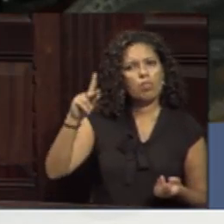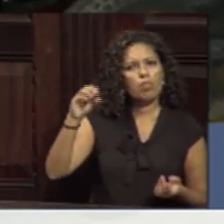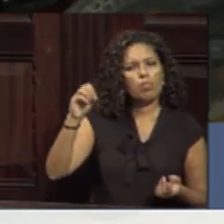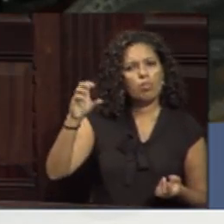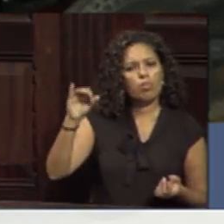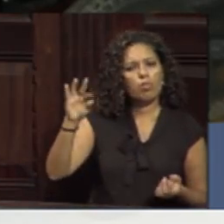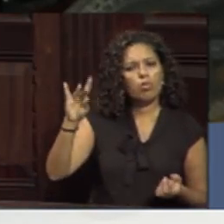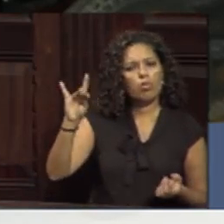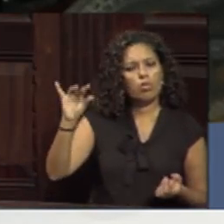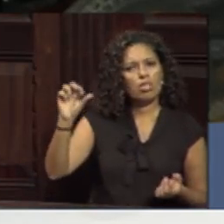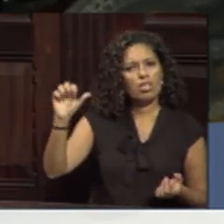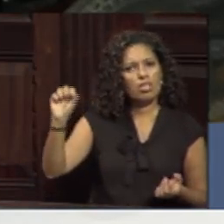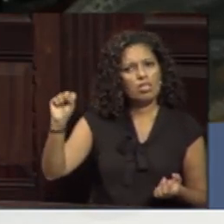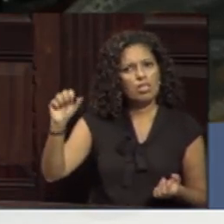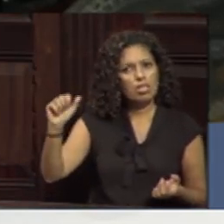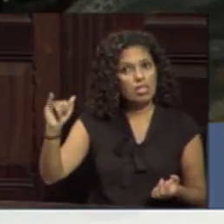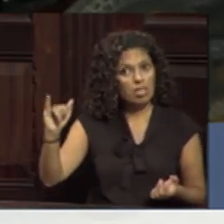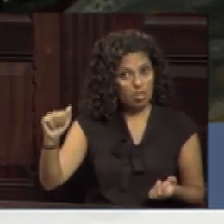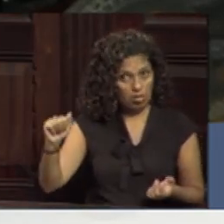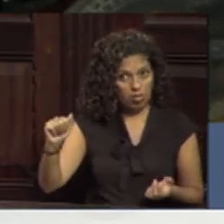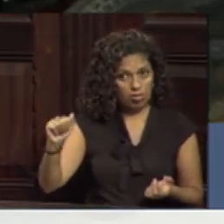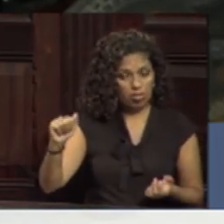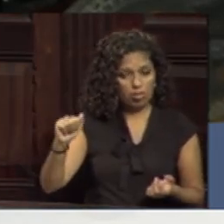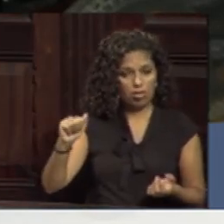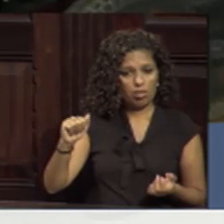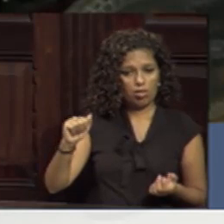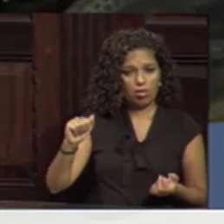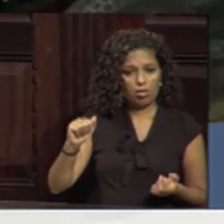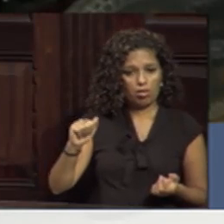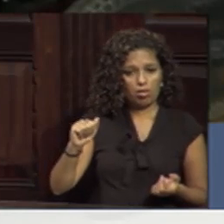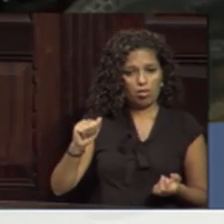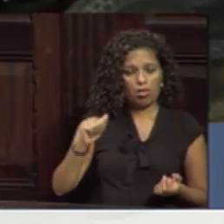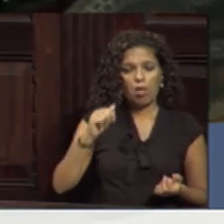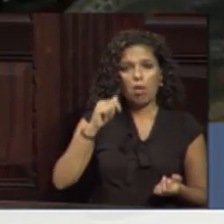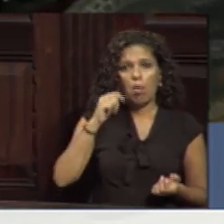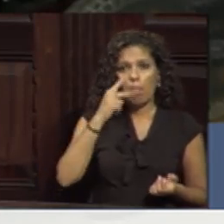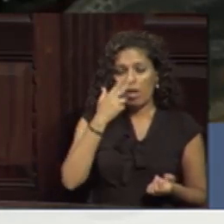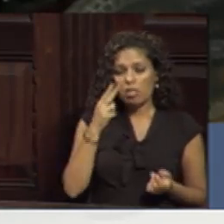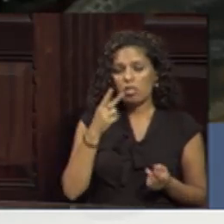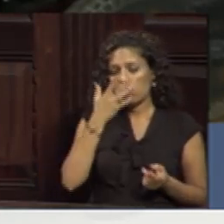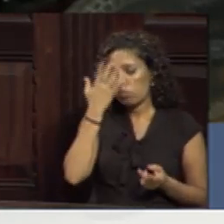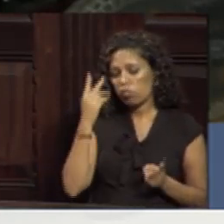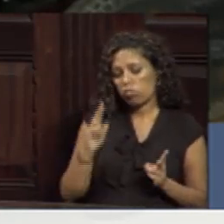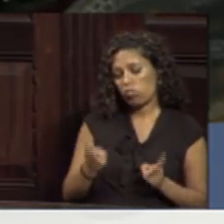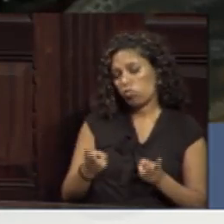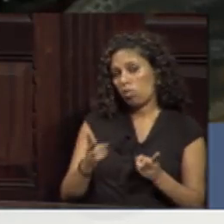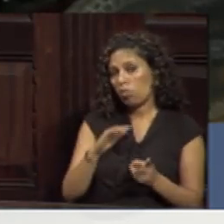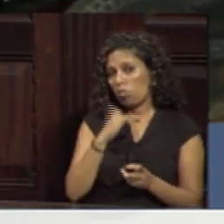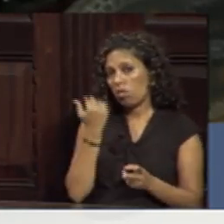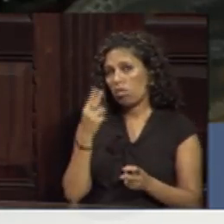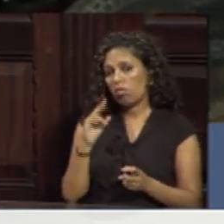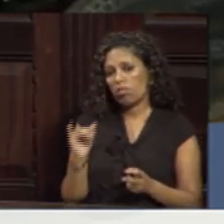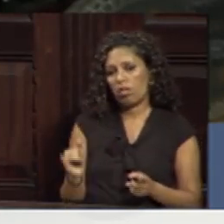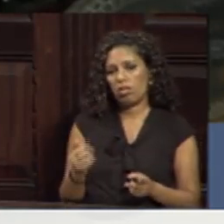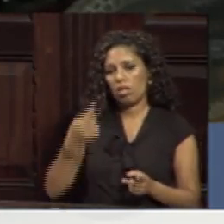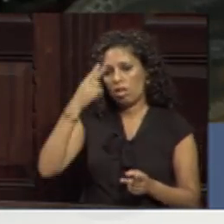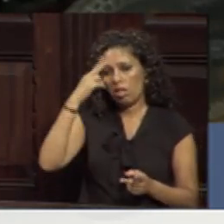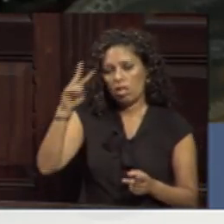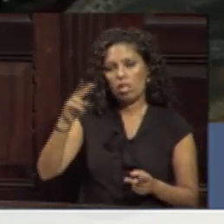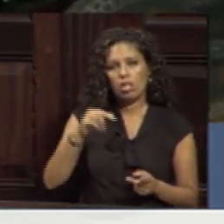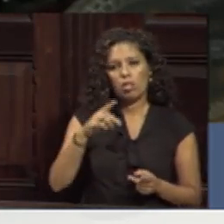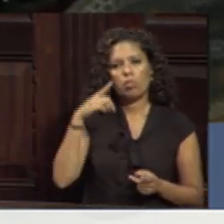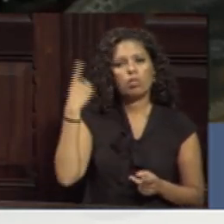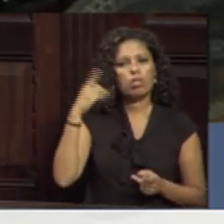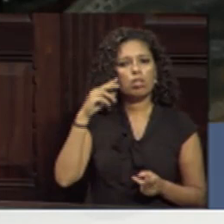e as pessoas vão morrer por falta desse cuidado. Eu me lembro, estava conversando com o deputado Zaqueu, quando ele veio para essa